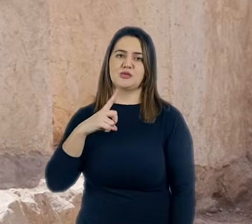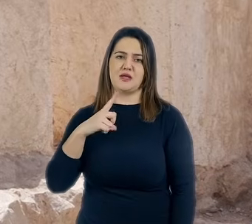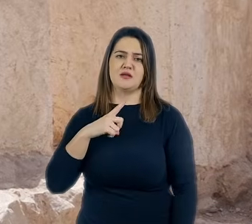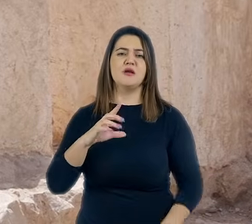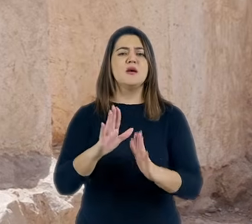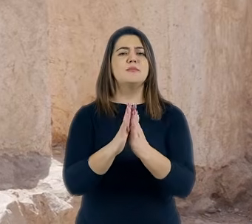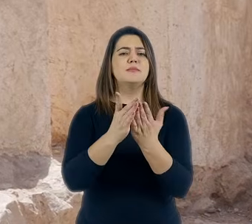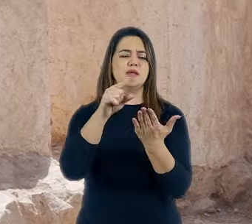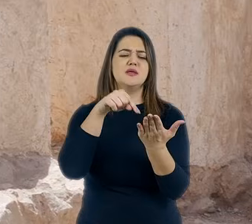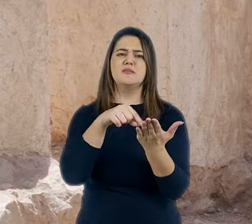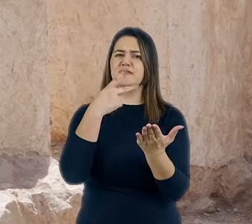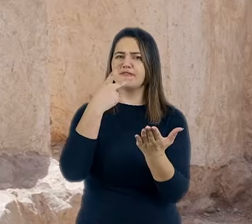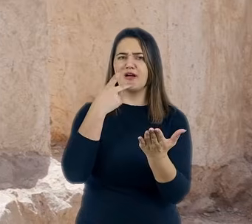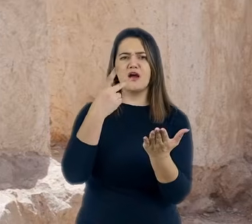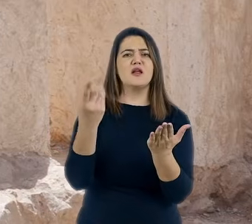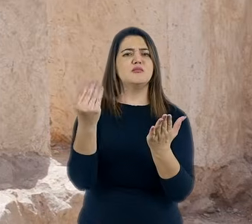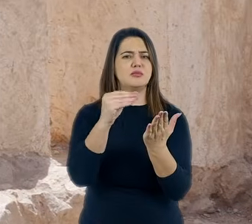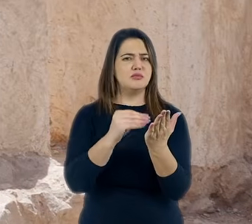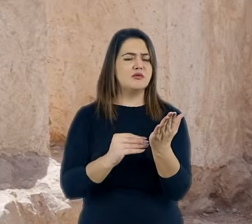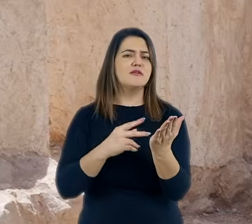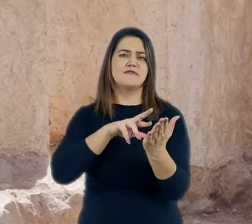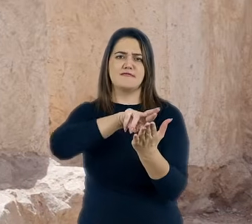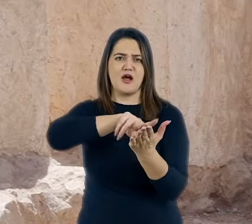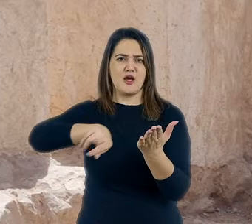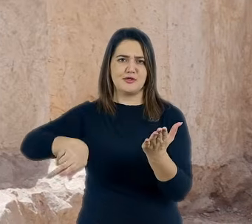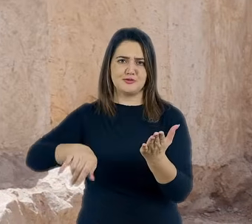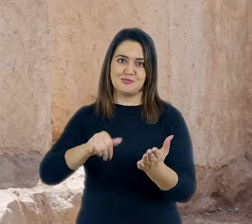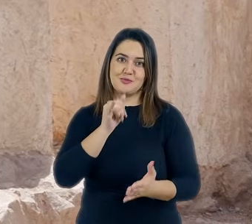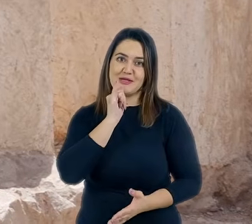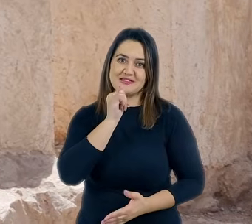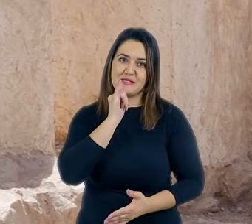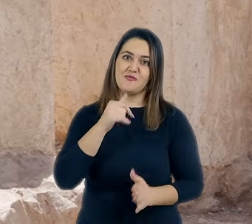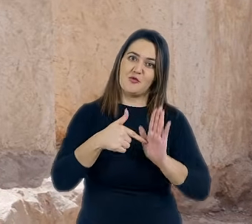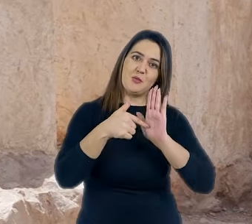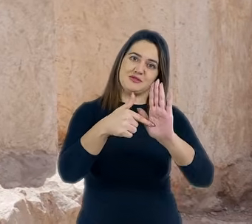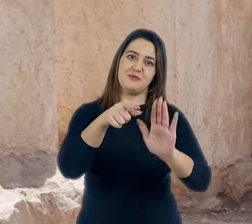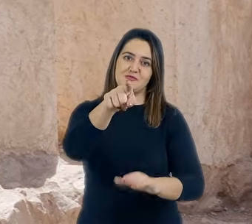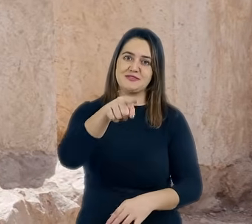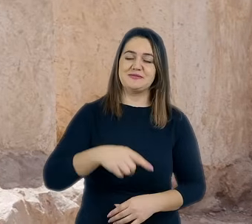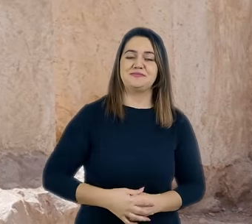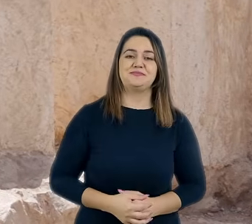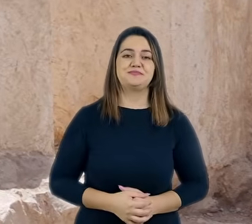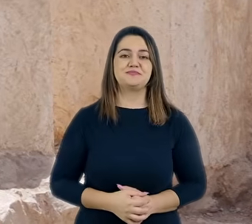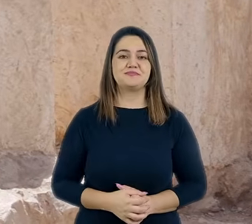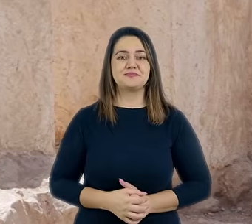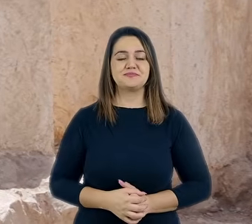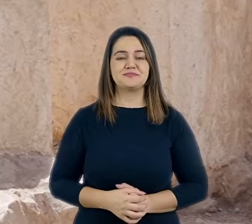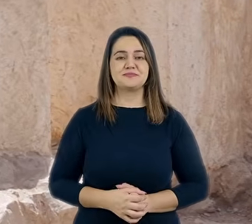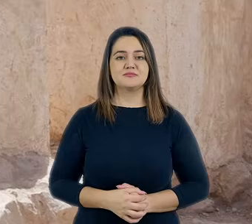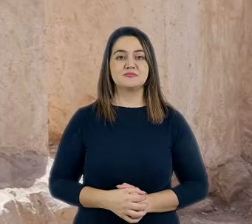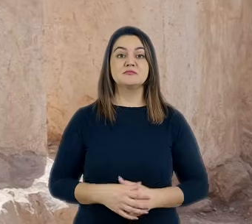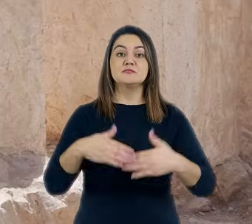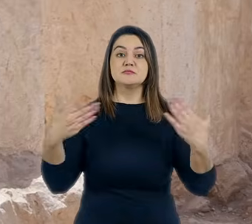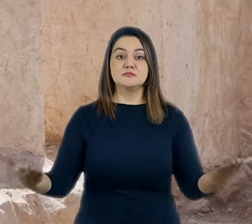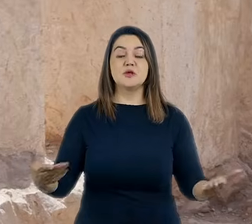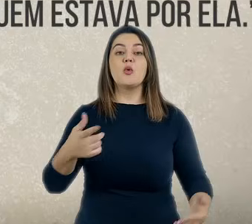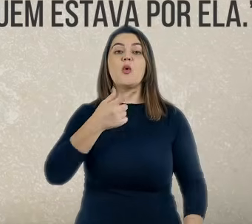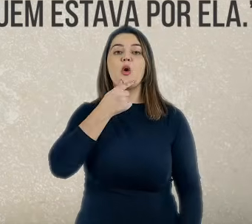essa presença de santuários pagãos à porta das cidades judaicas. Quer ver? Vou ler uma passagem para você. Preste